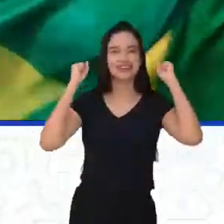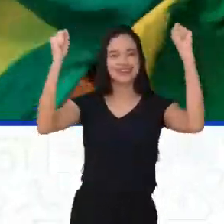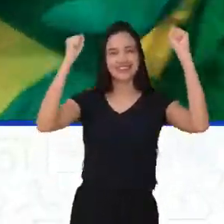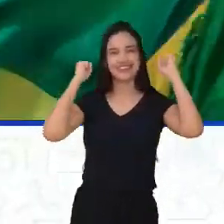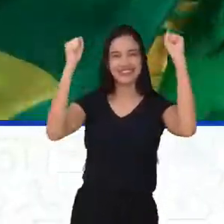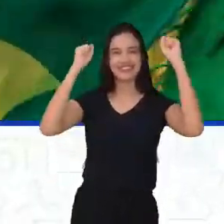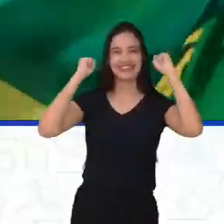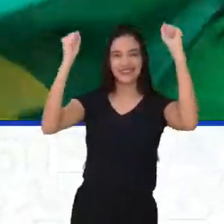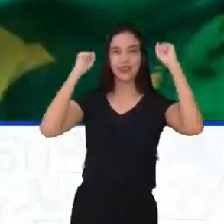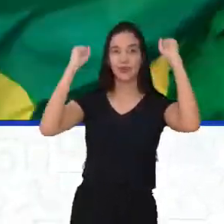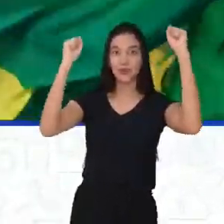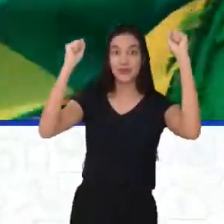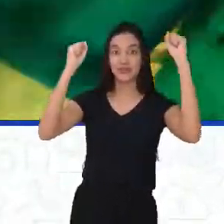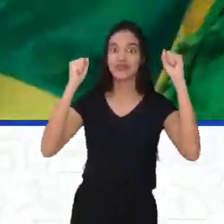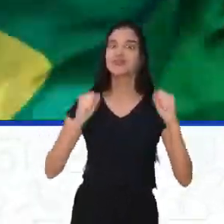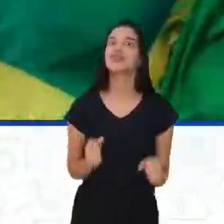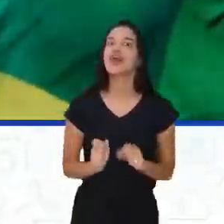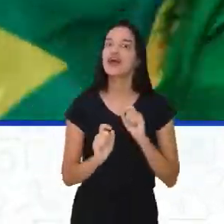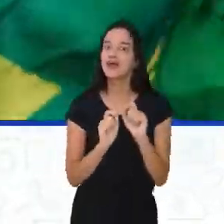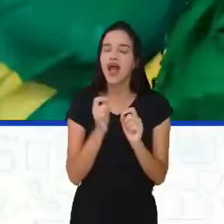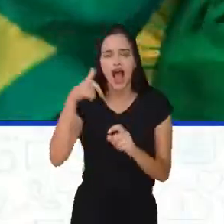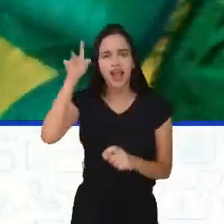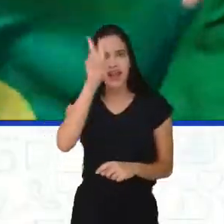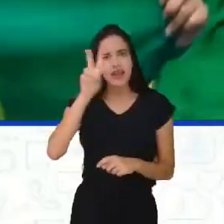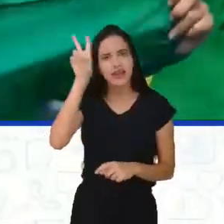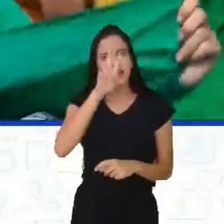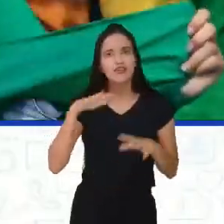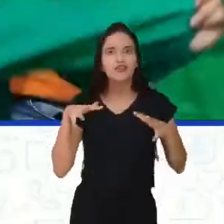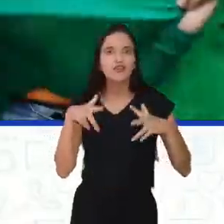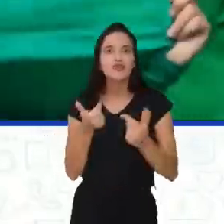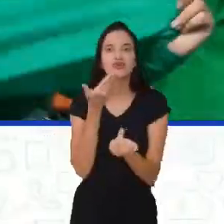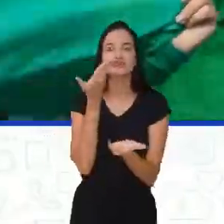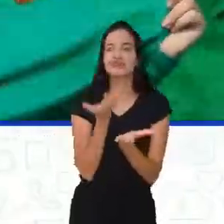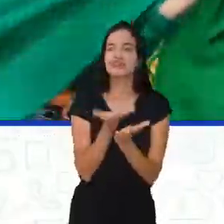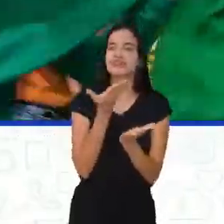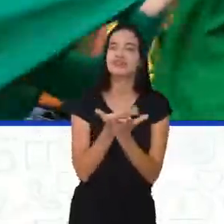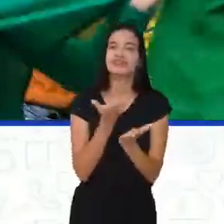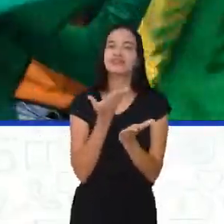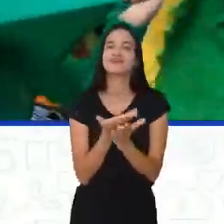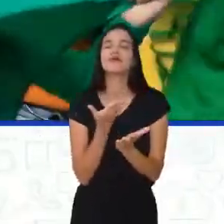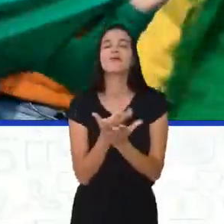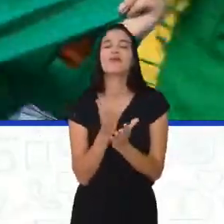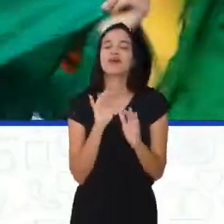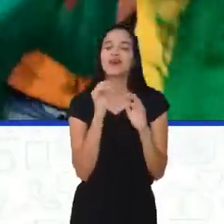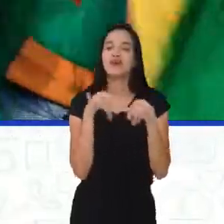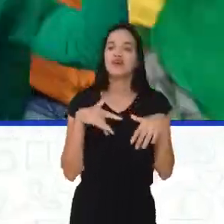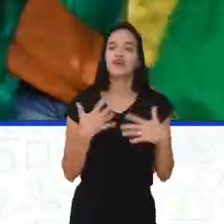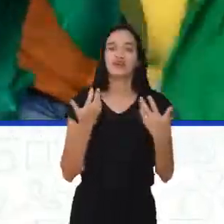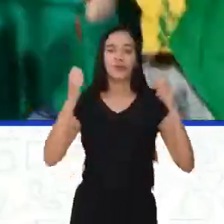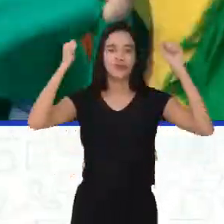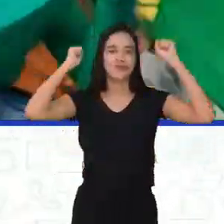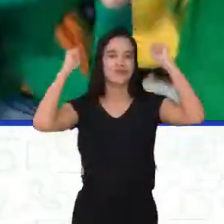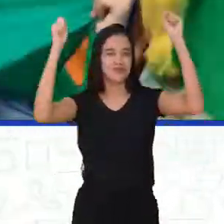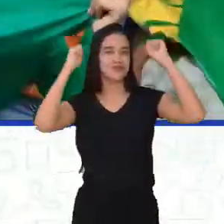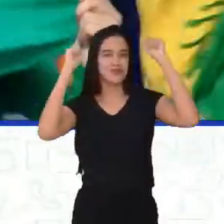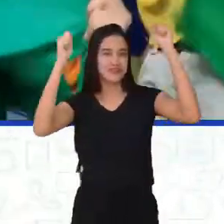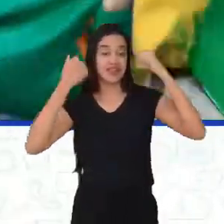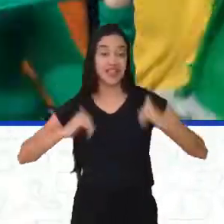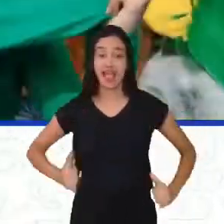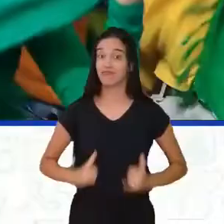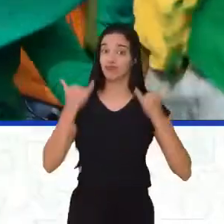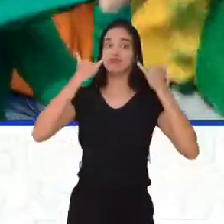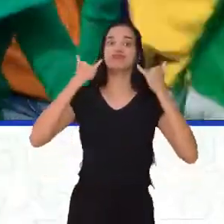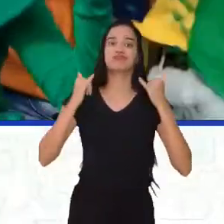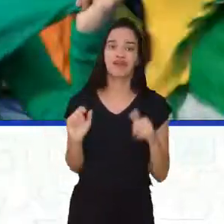a nossa torcida é pé quente. Lembra que em todas as aulas a gente está falando a respeito da torcida, a respeito da energia